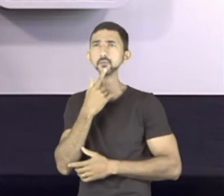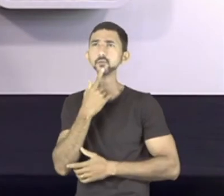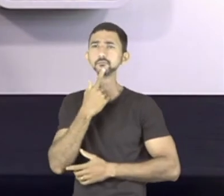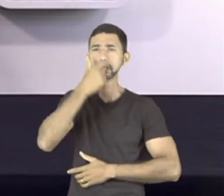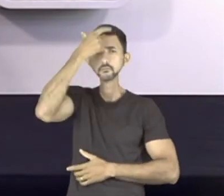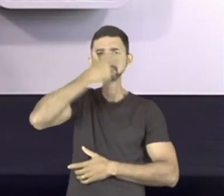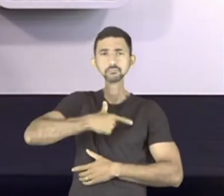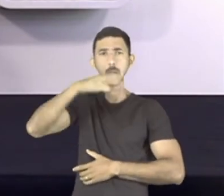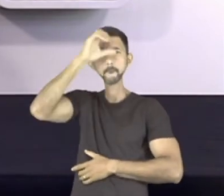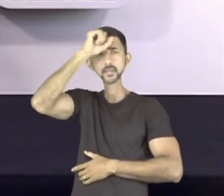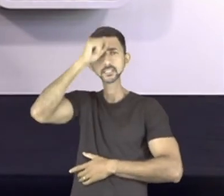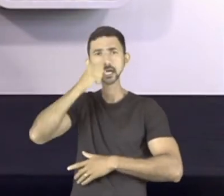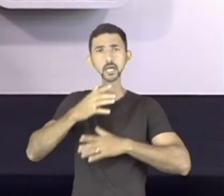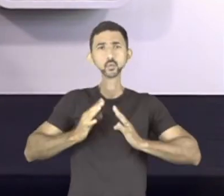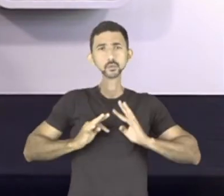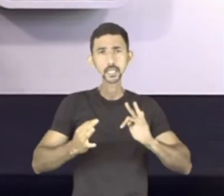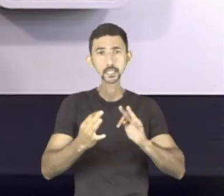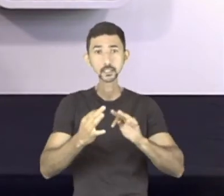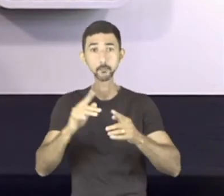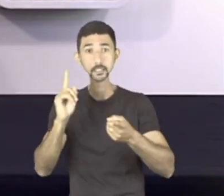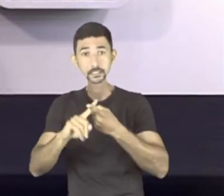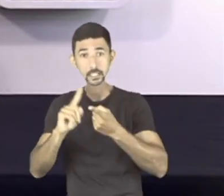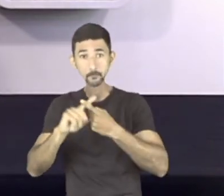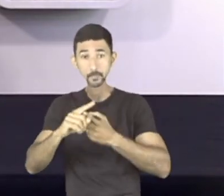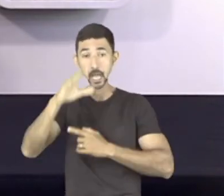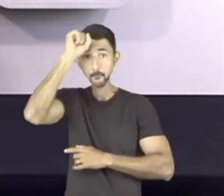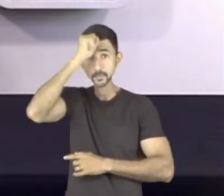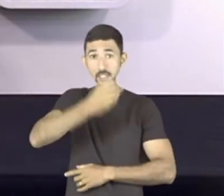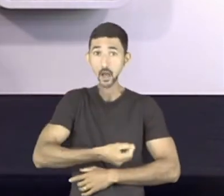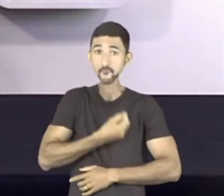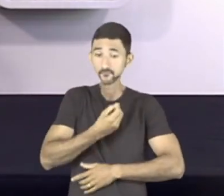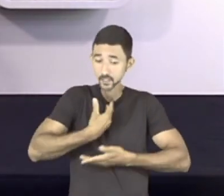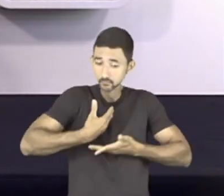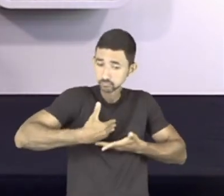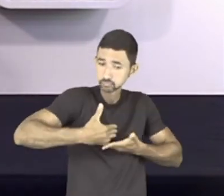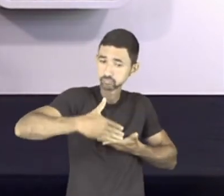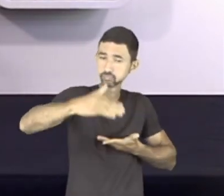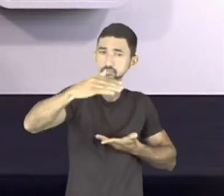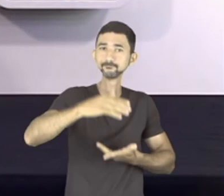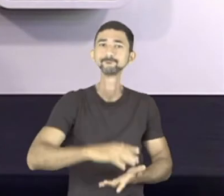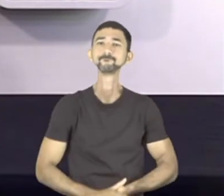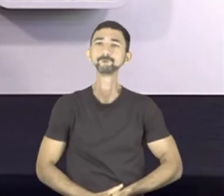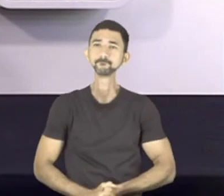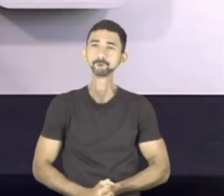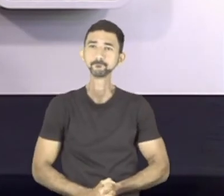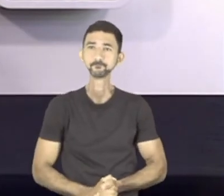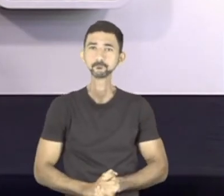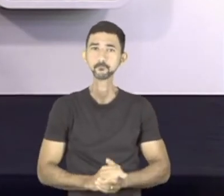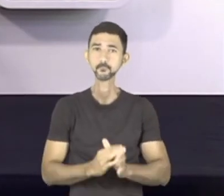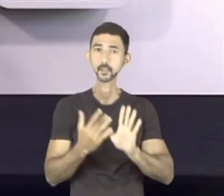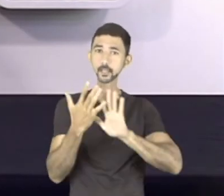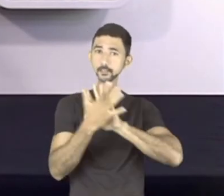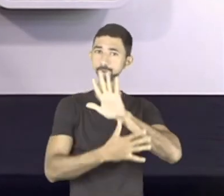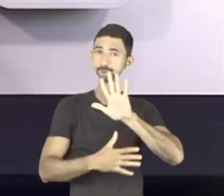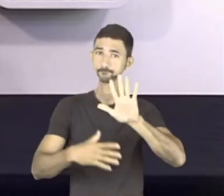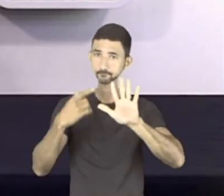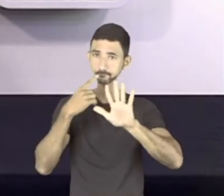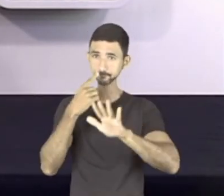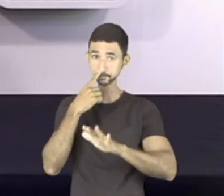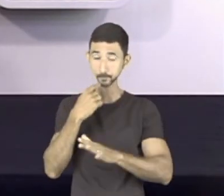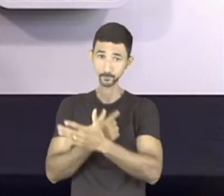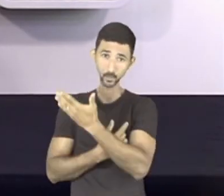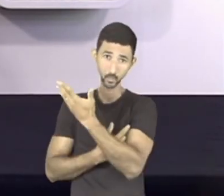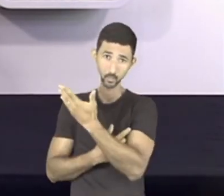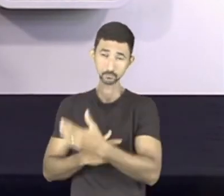como aprendizado de técnicas, mas como um aprendizado para a vida. O Taekwondo tem 5 princípios. Olha só